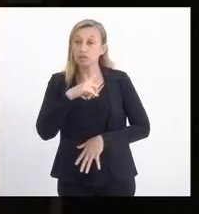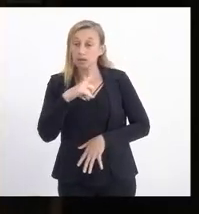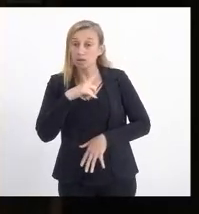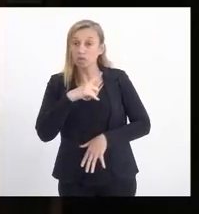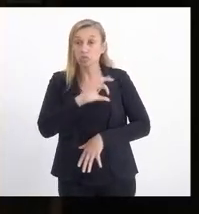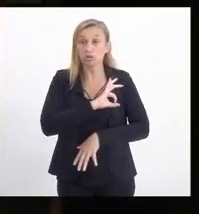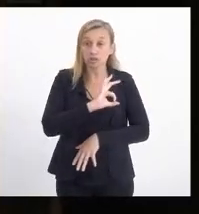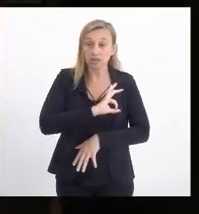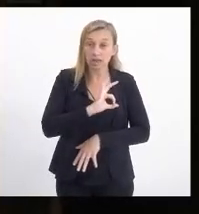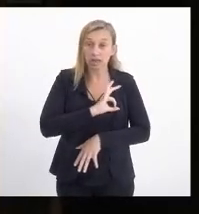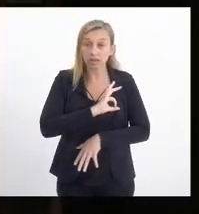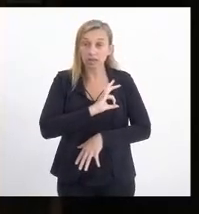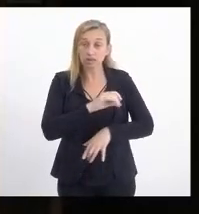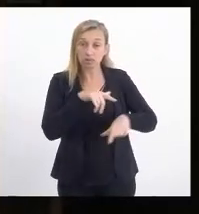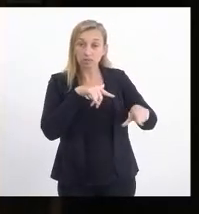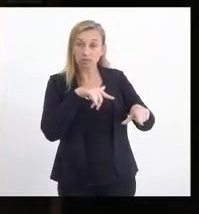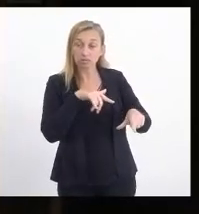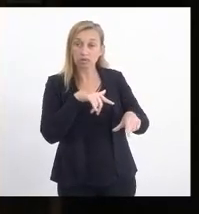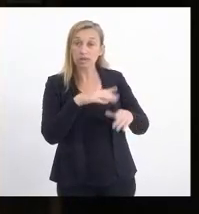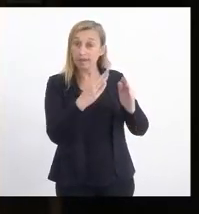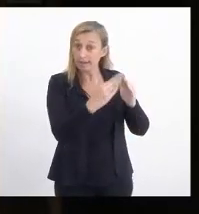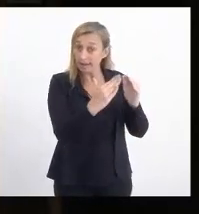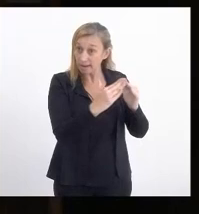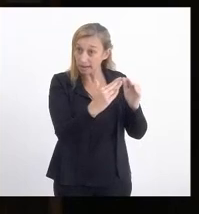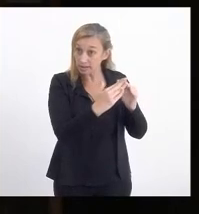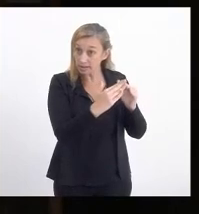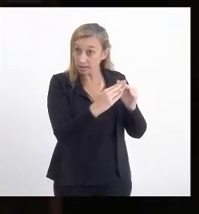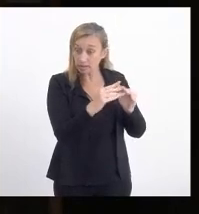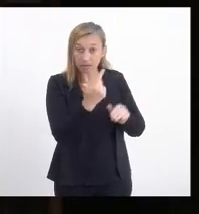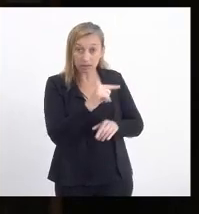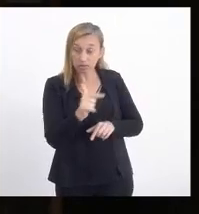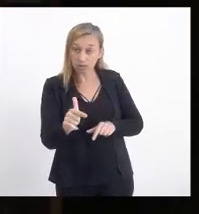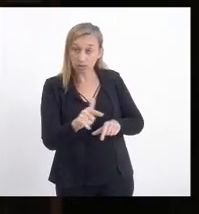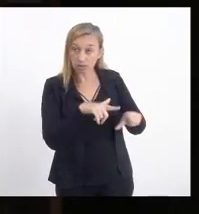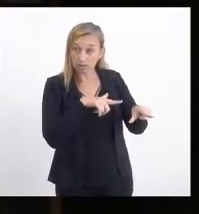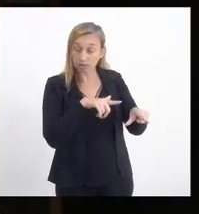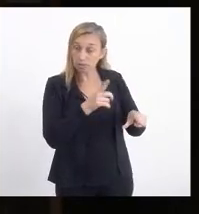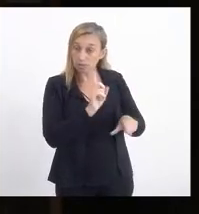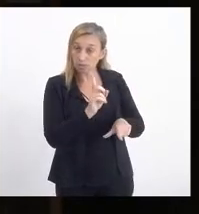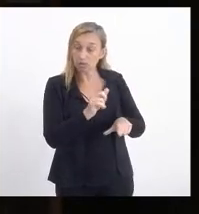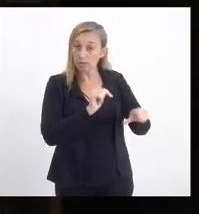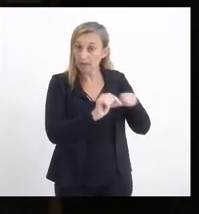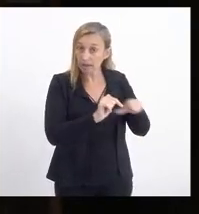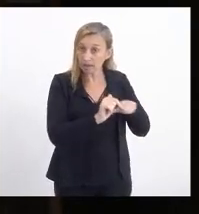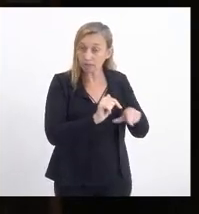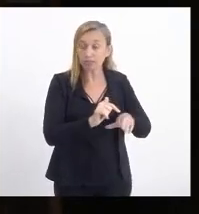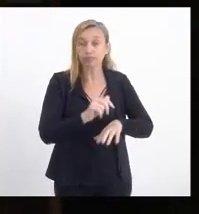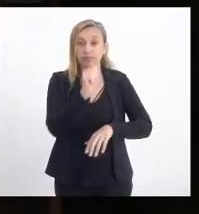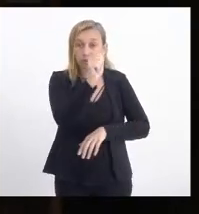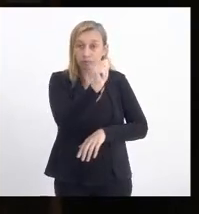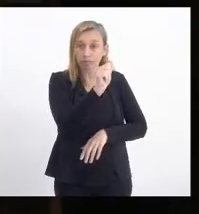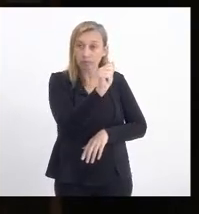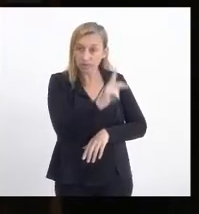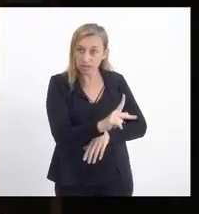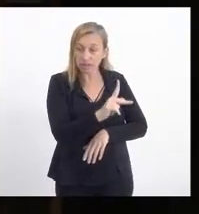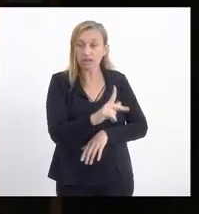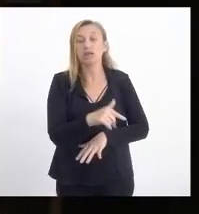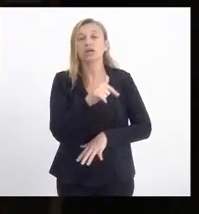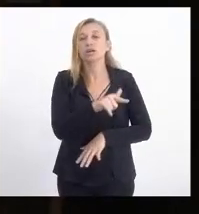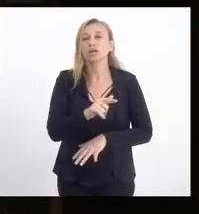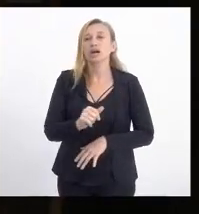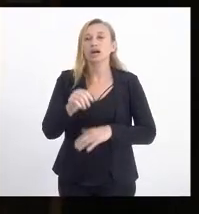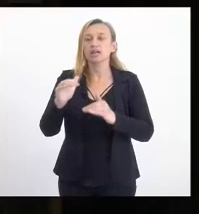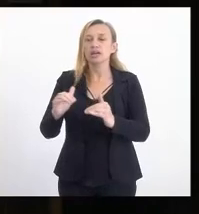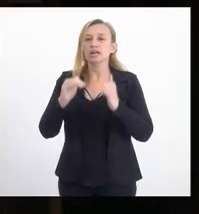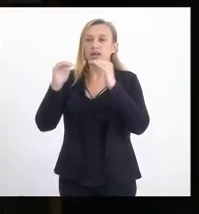que foram para casa com adicional na atividade e o grau hierárquico imediato bom então sobre o